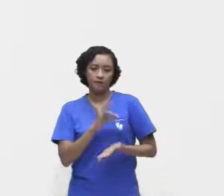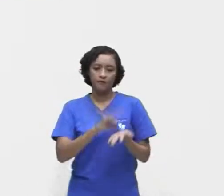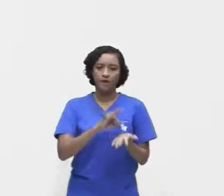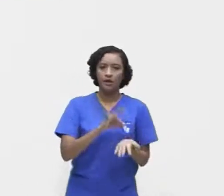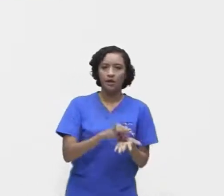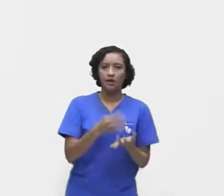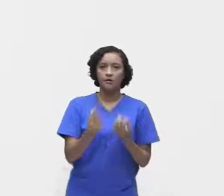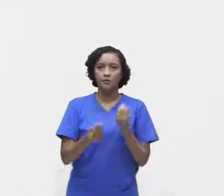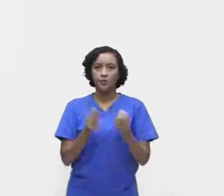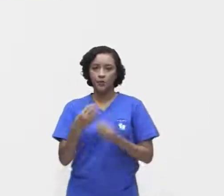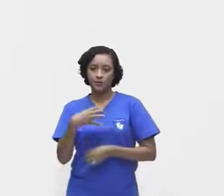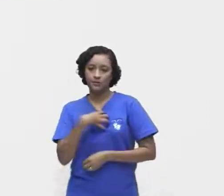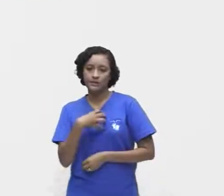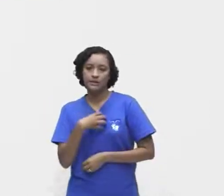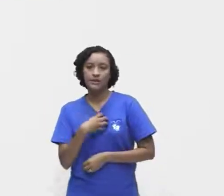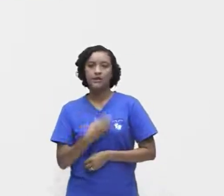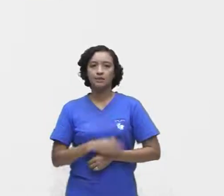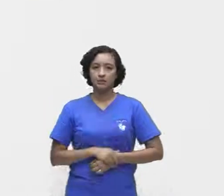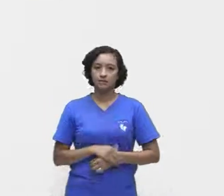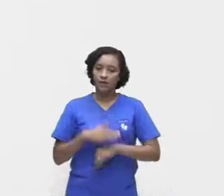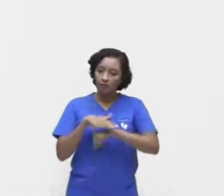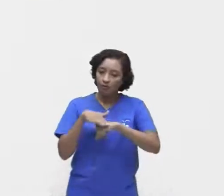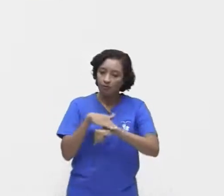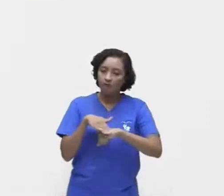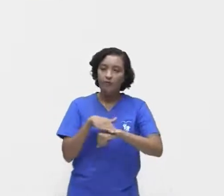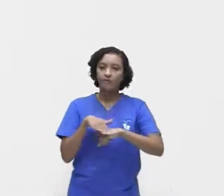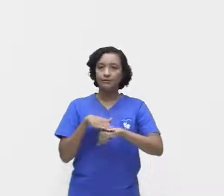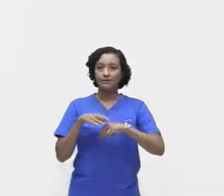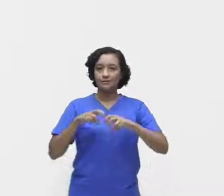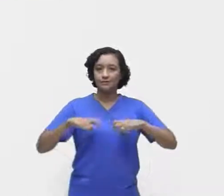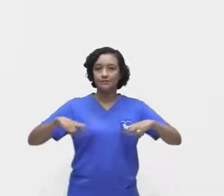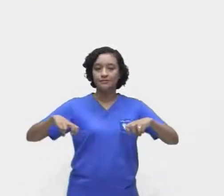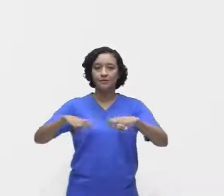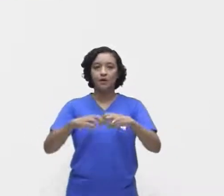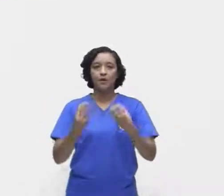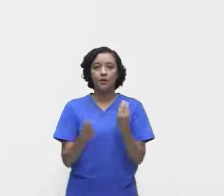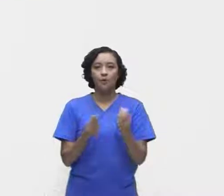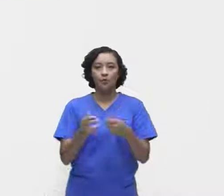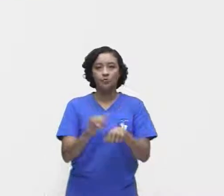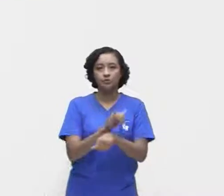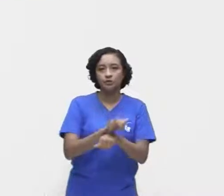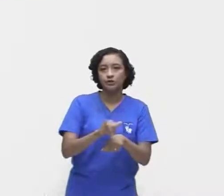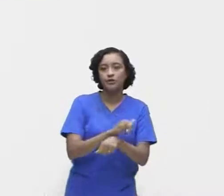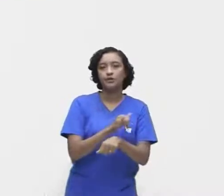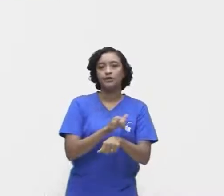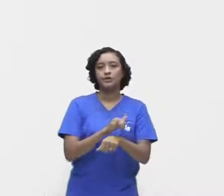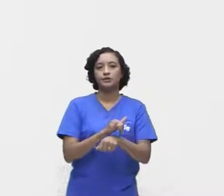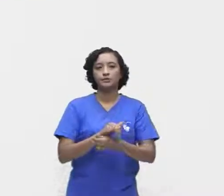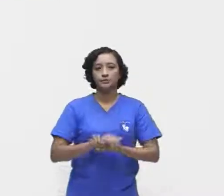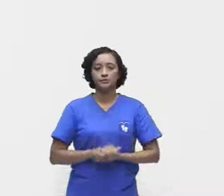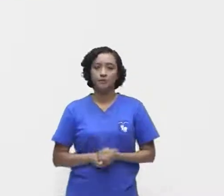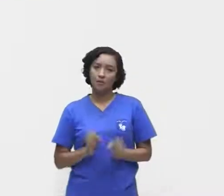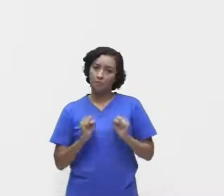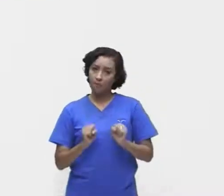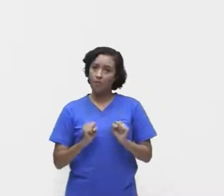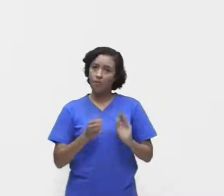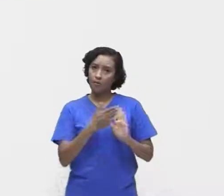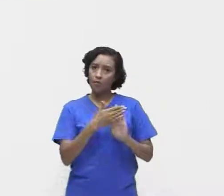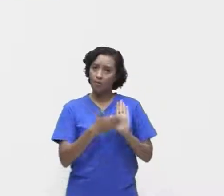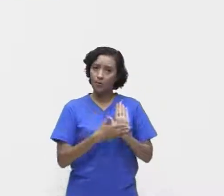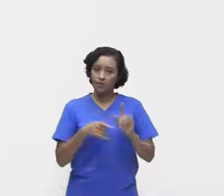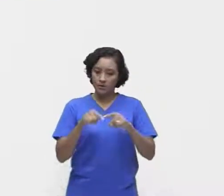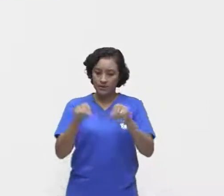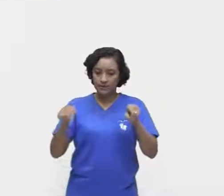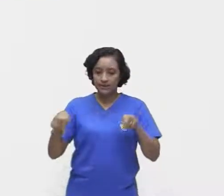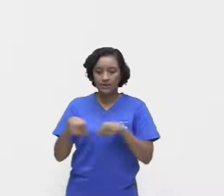Colocar essas estratégias em prática. E aí isso pode ser proposto dentro da sala de aula,